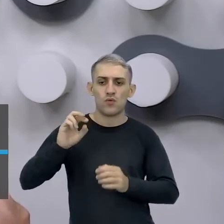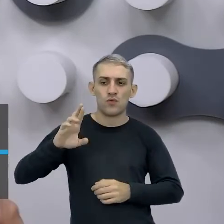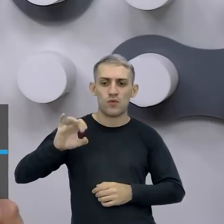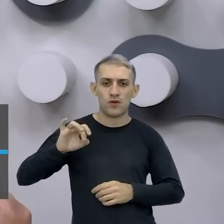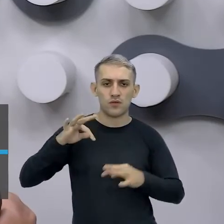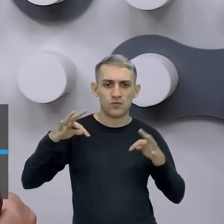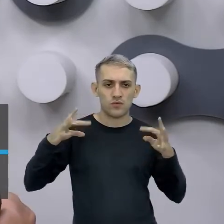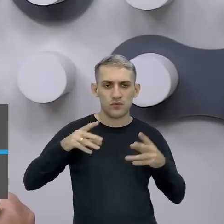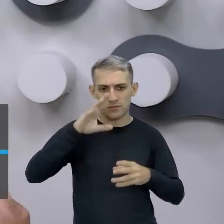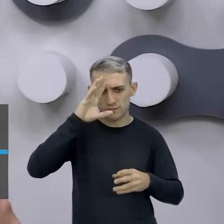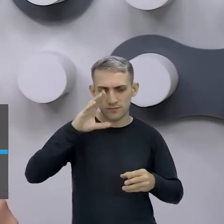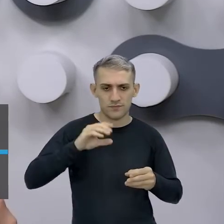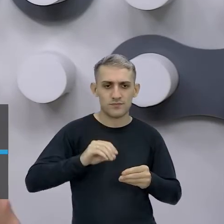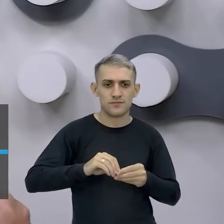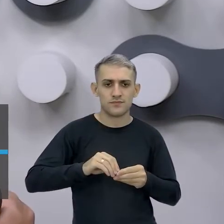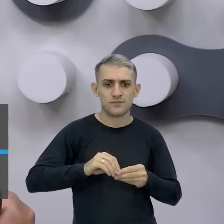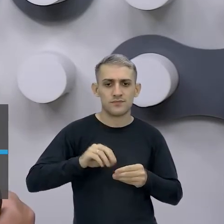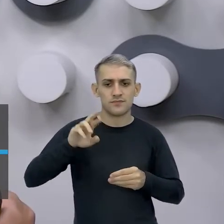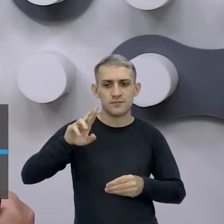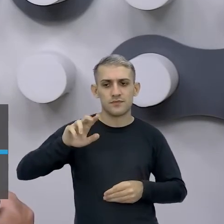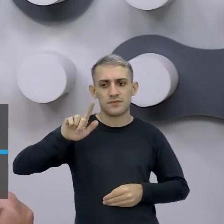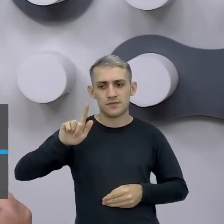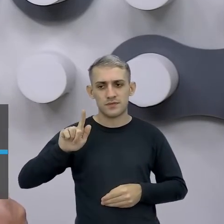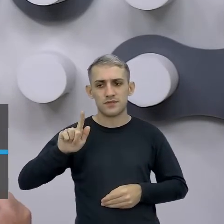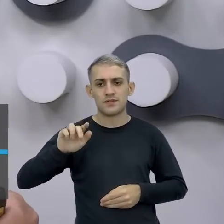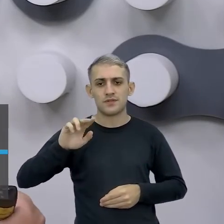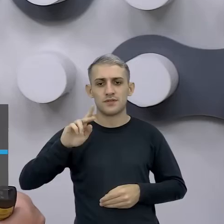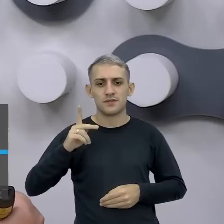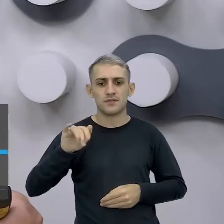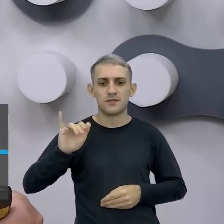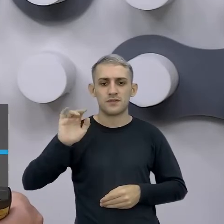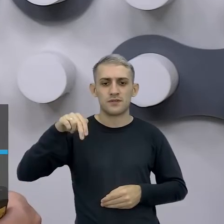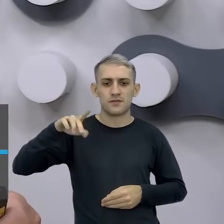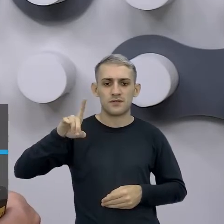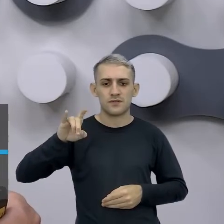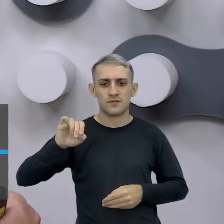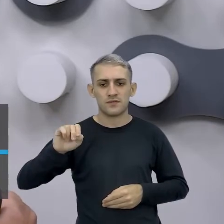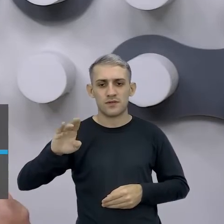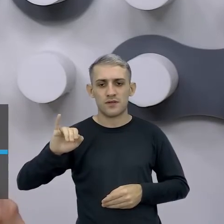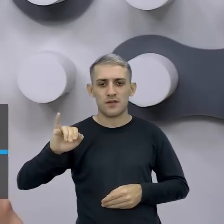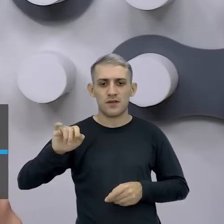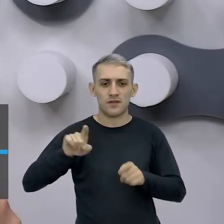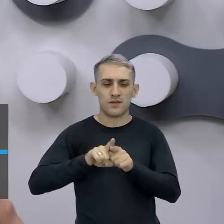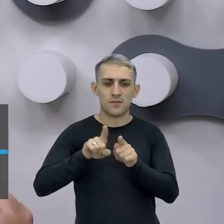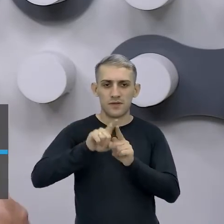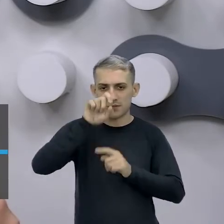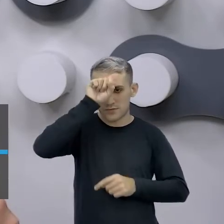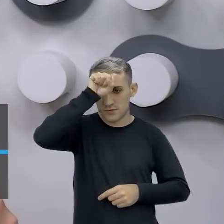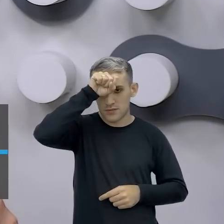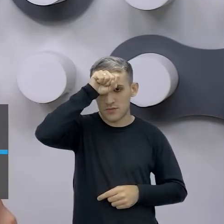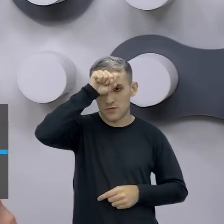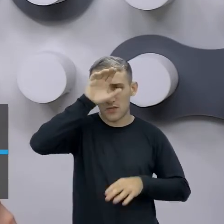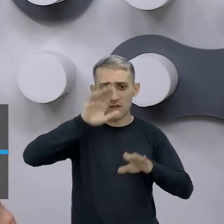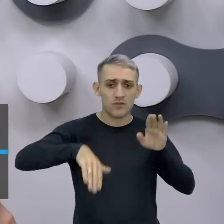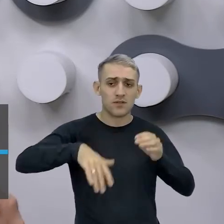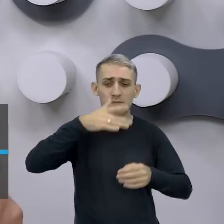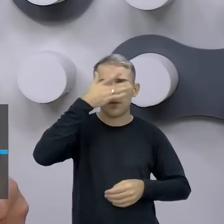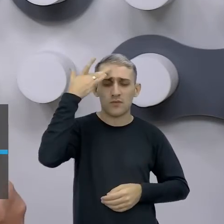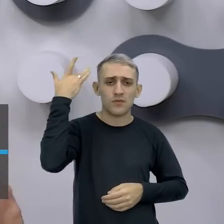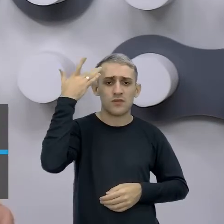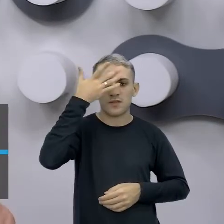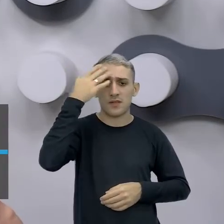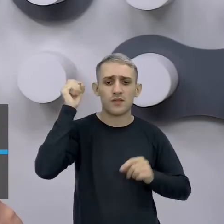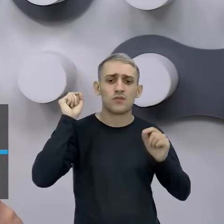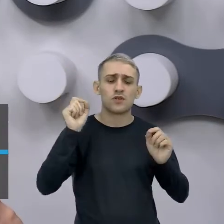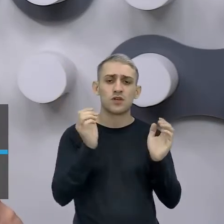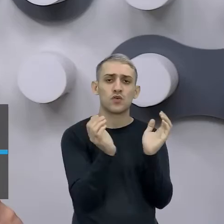sabe. LG, Hyundai, Samsung. Né? O que as pessoas talvez esqueçam é que esses